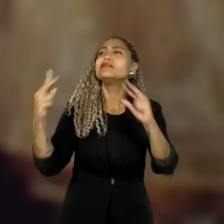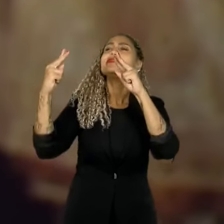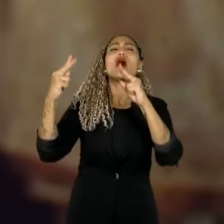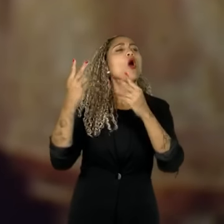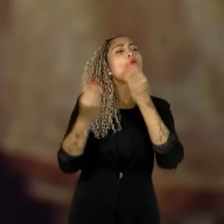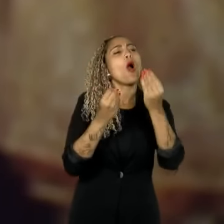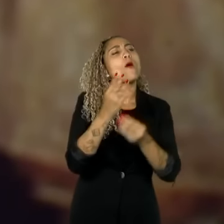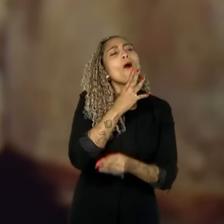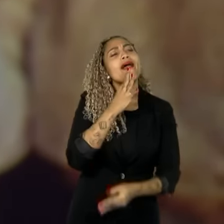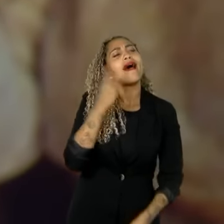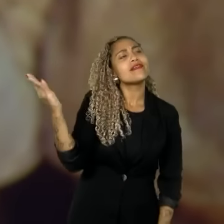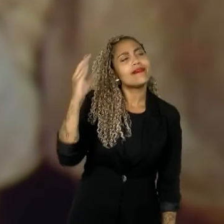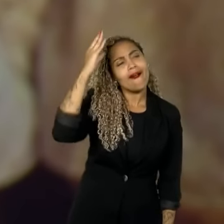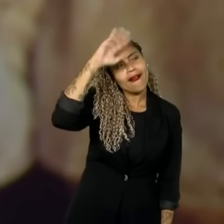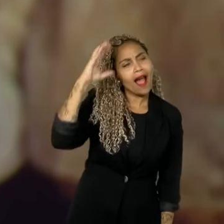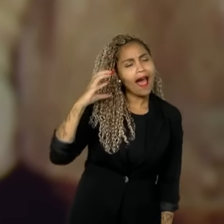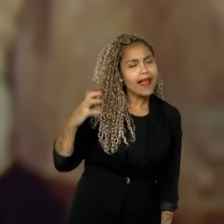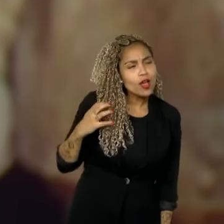Nunes?